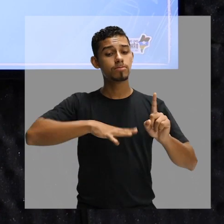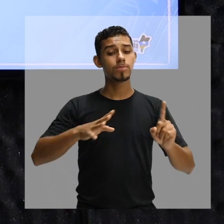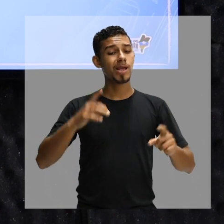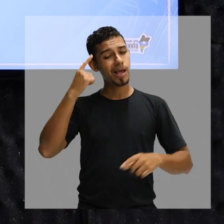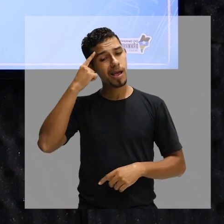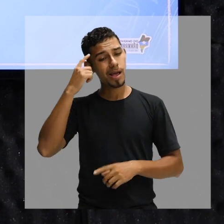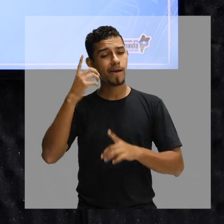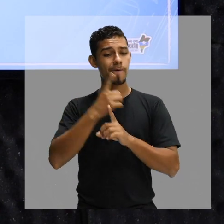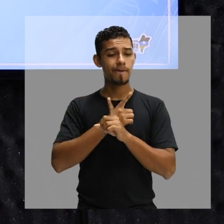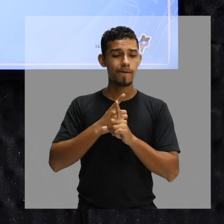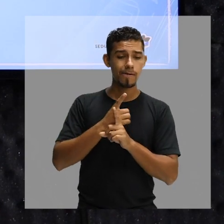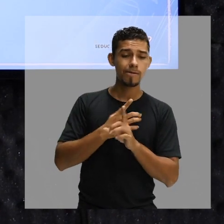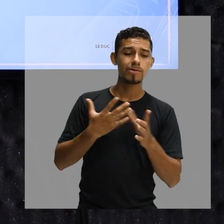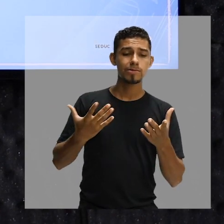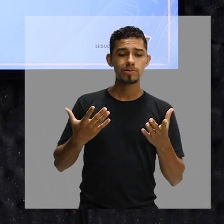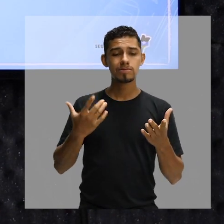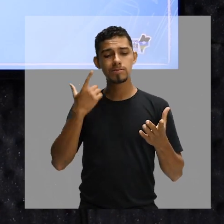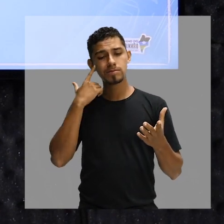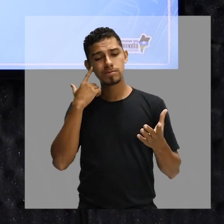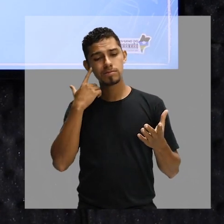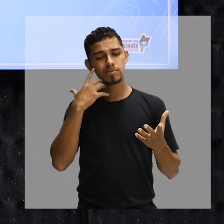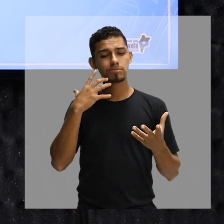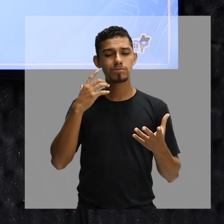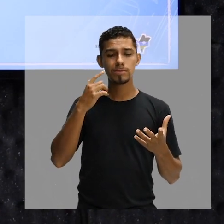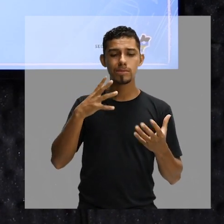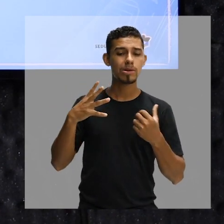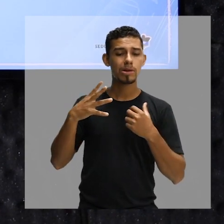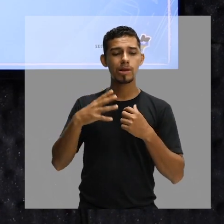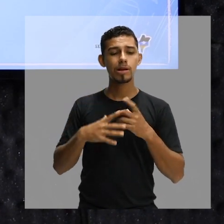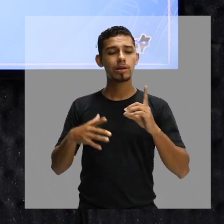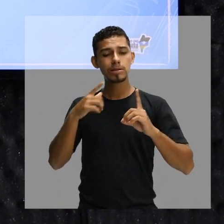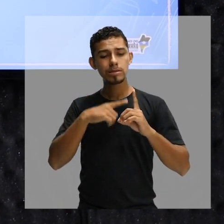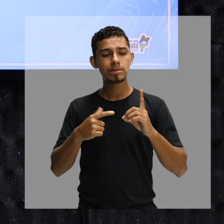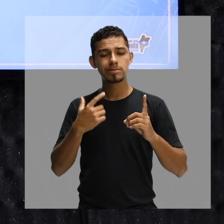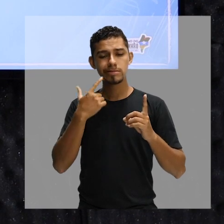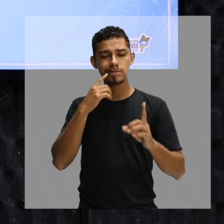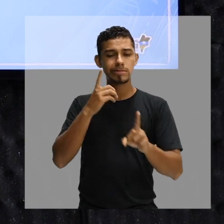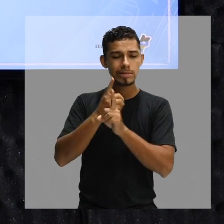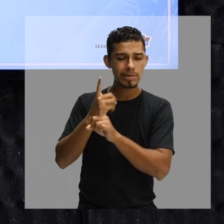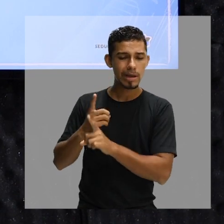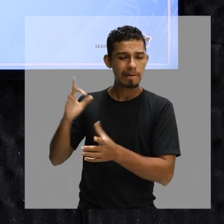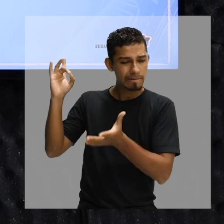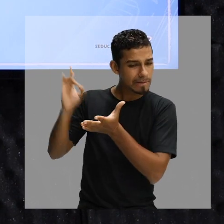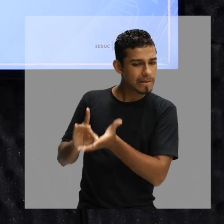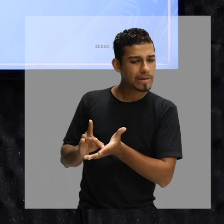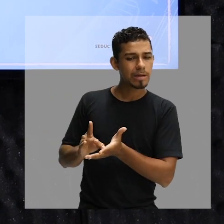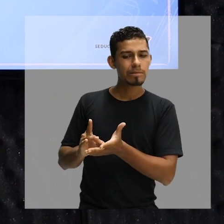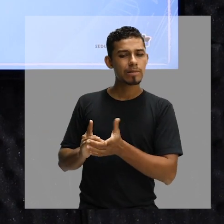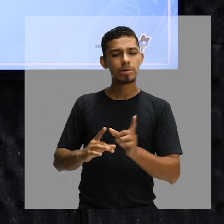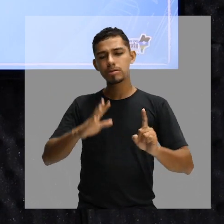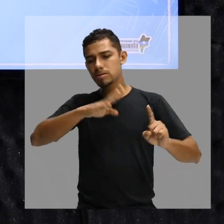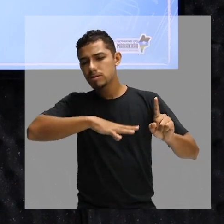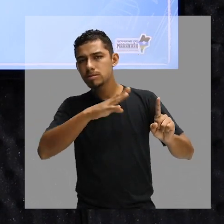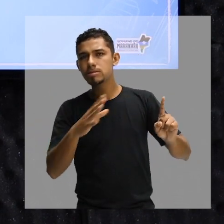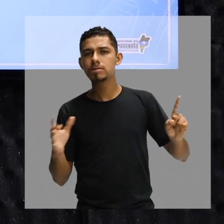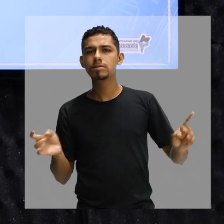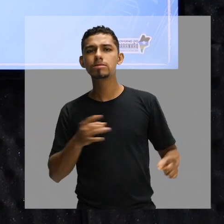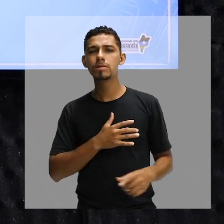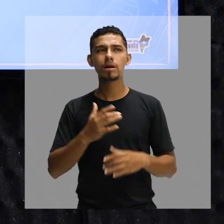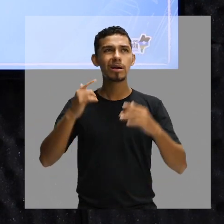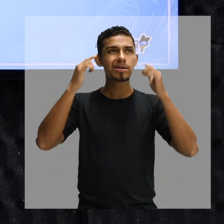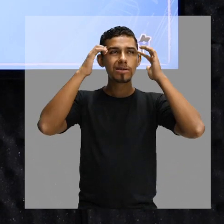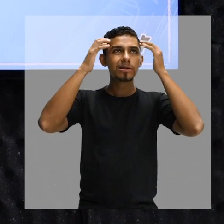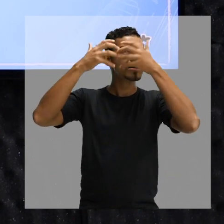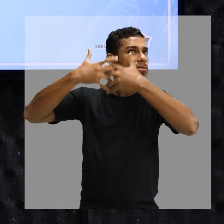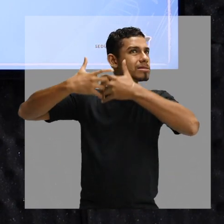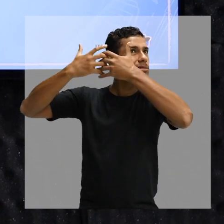verdade? Não, se a mente está bloqueada, não podemos chegar à verdade, principalmente através dos ídolos. Os ídolos